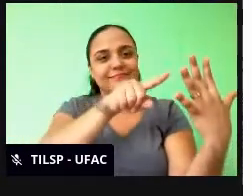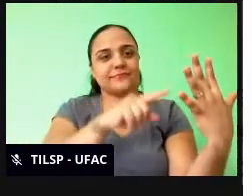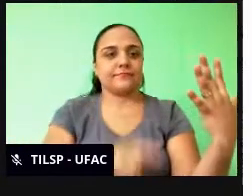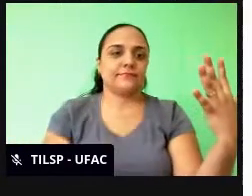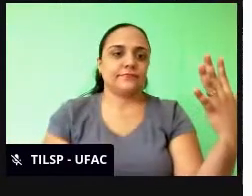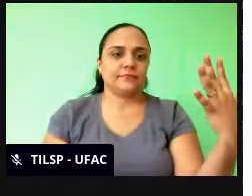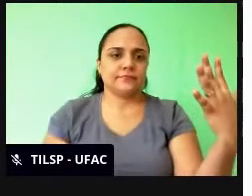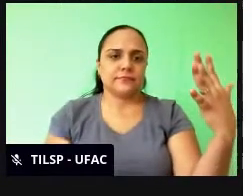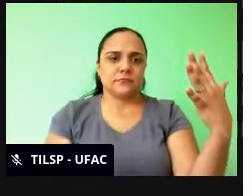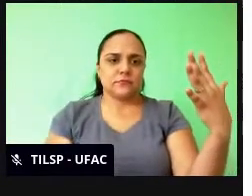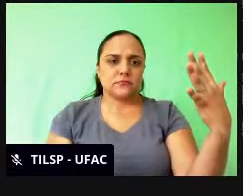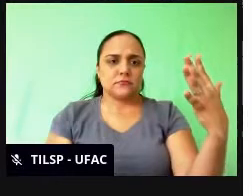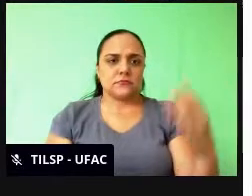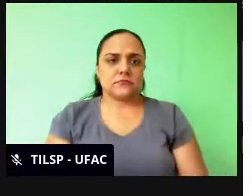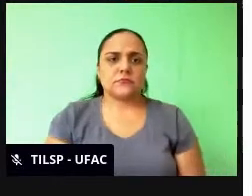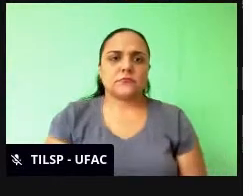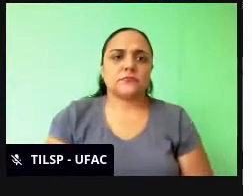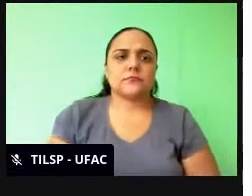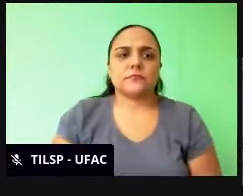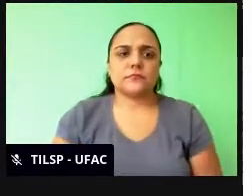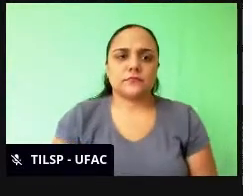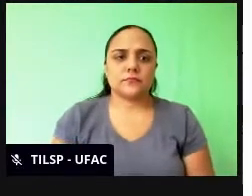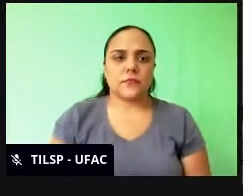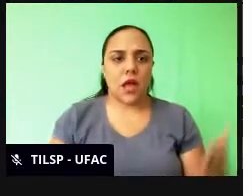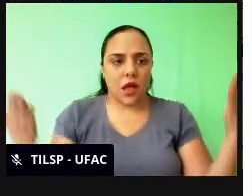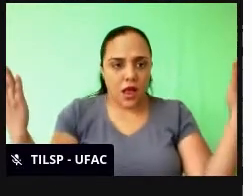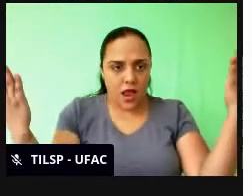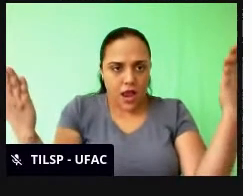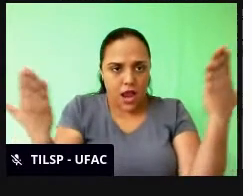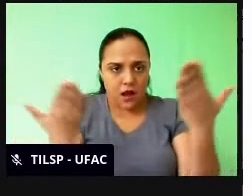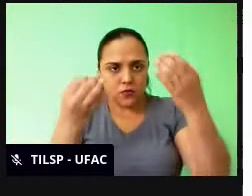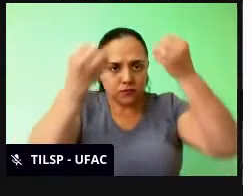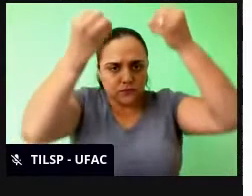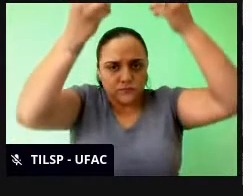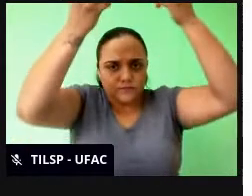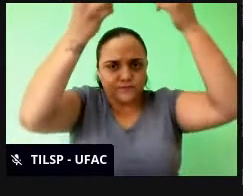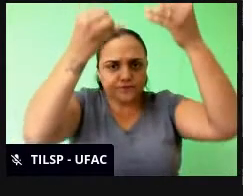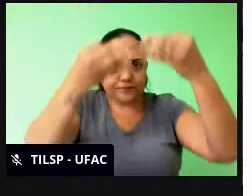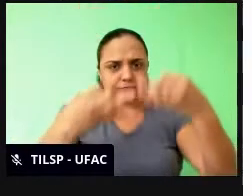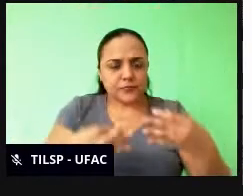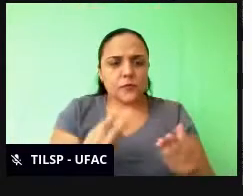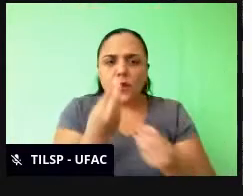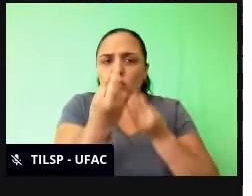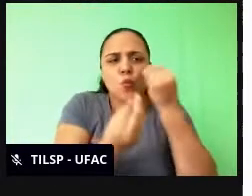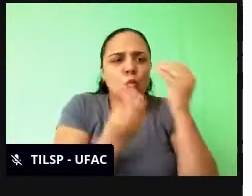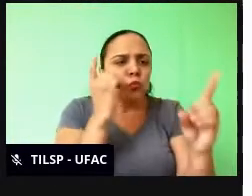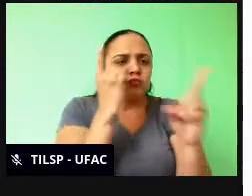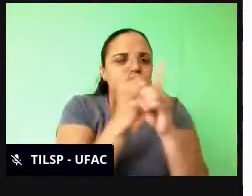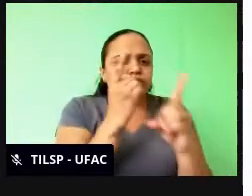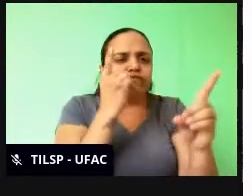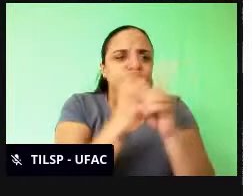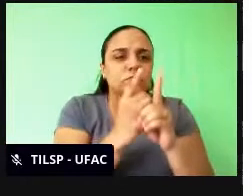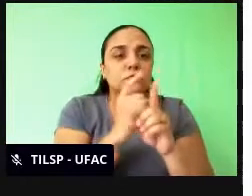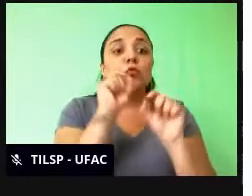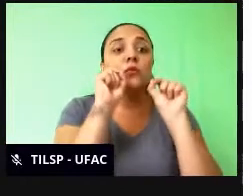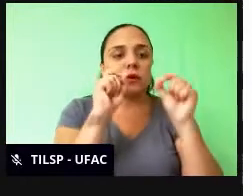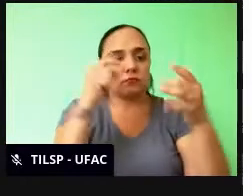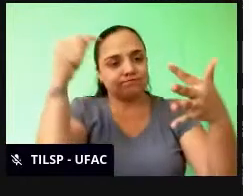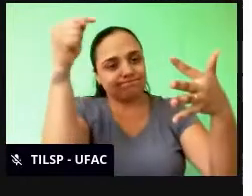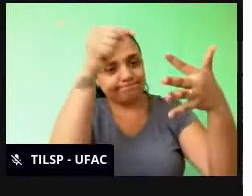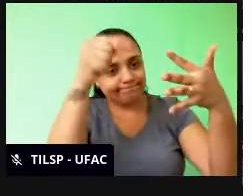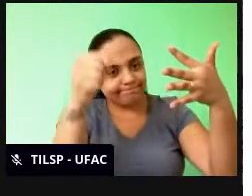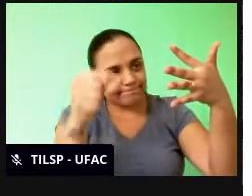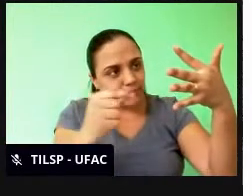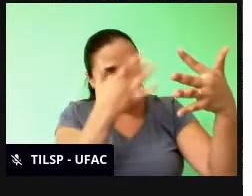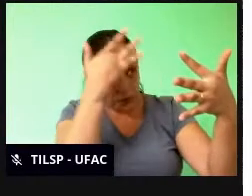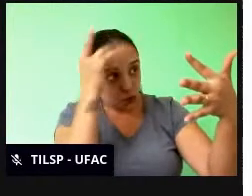descrever muito o paper, que não é o foco, mas eu trago para vocês o que eles encontraram. Foi encontrado, gente, que